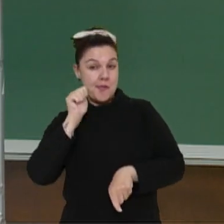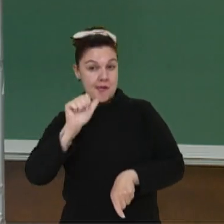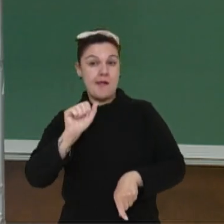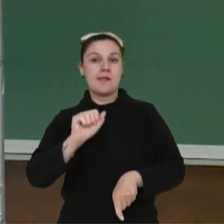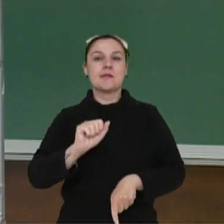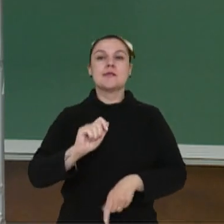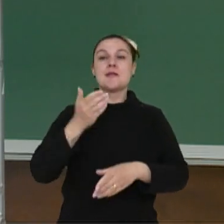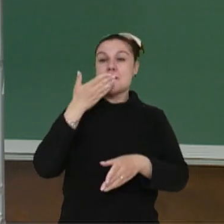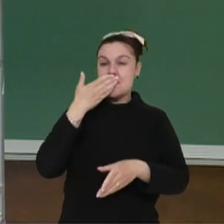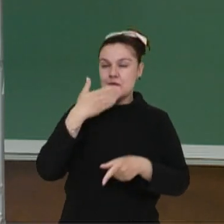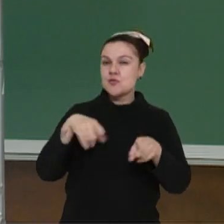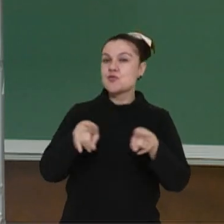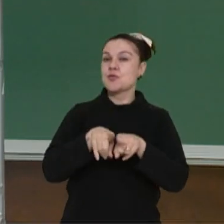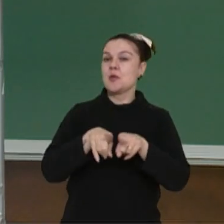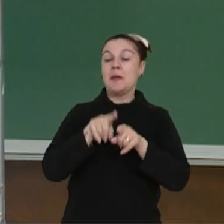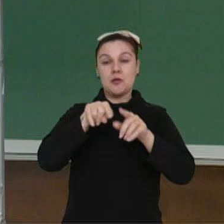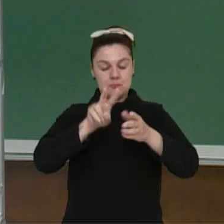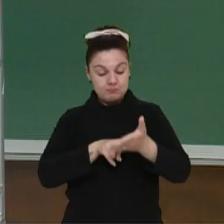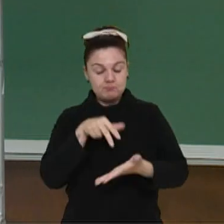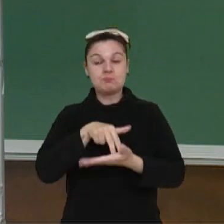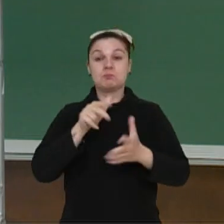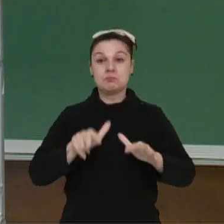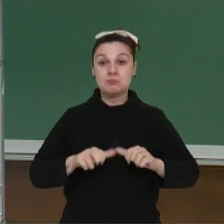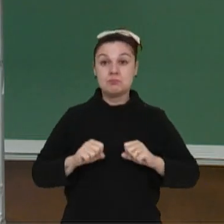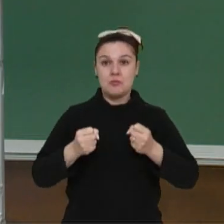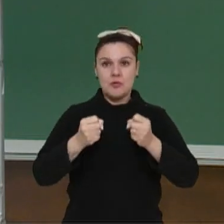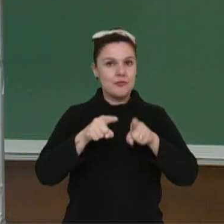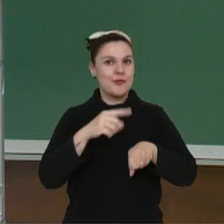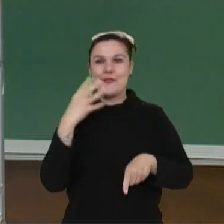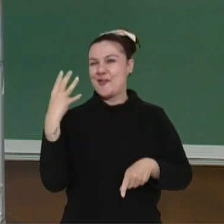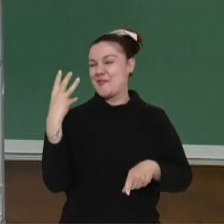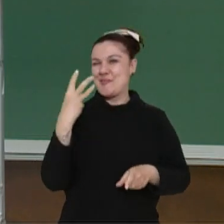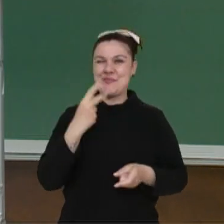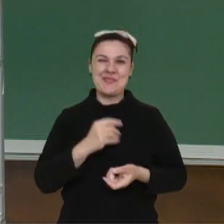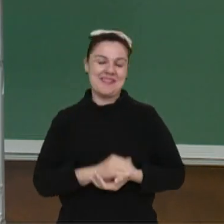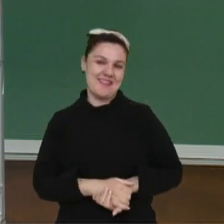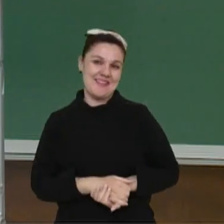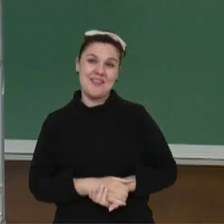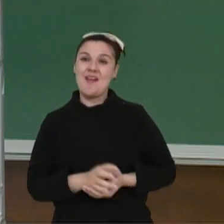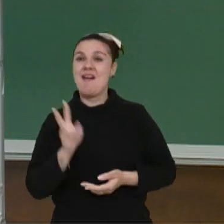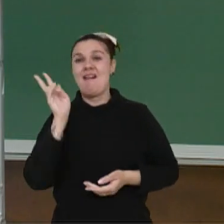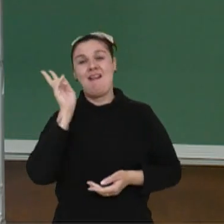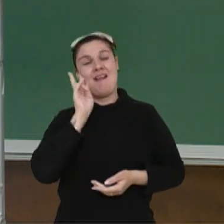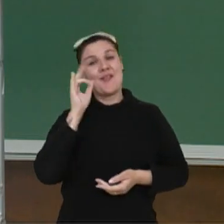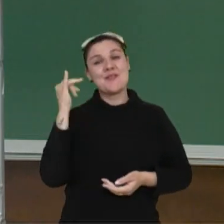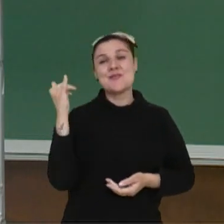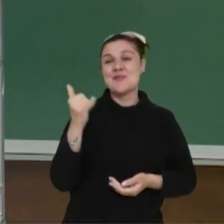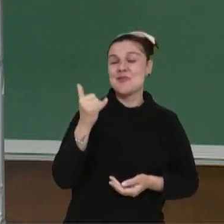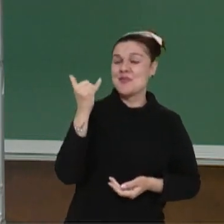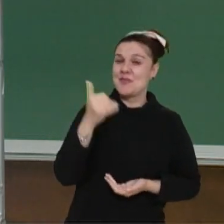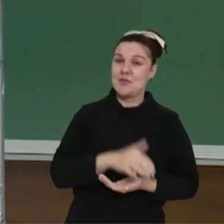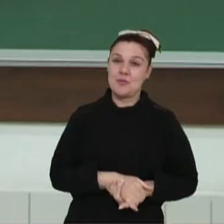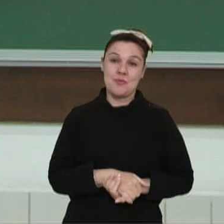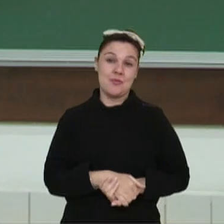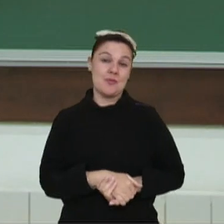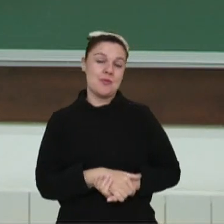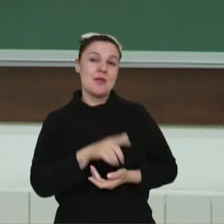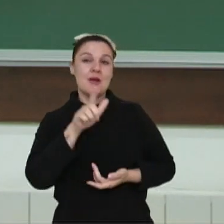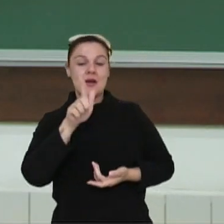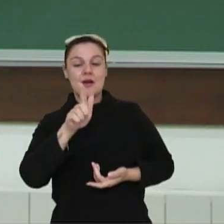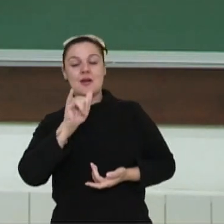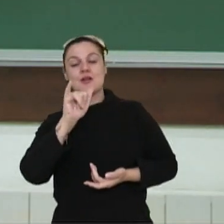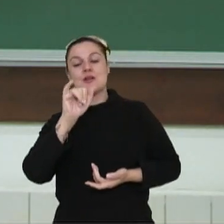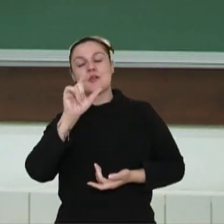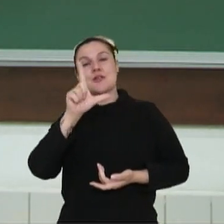Então, a gente precisa também reforçar isso, que não foi tão bonitinho quanto as historinhas contam, ou o Gilberto Freire